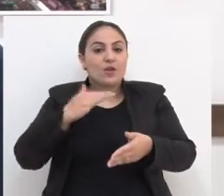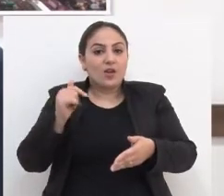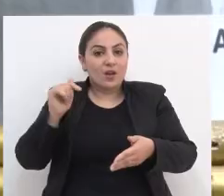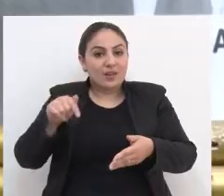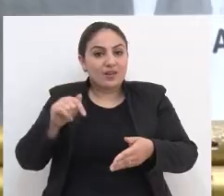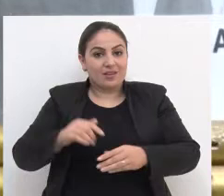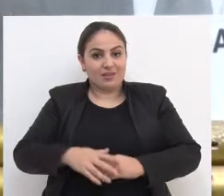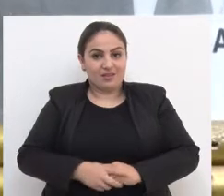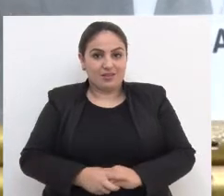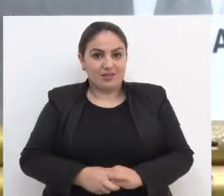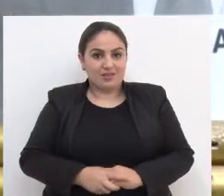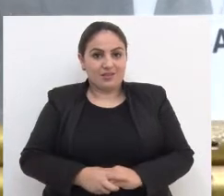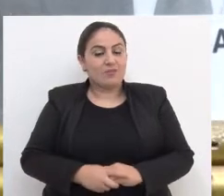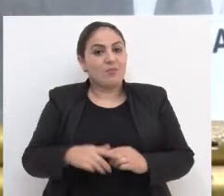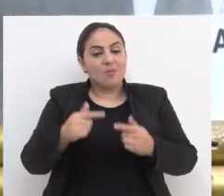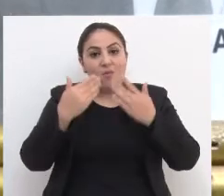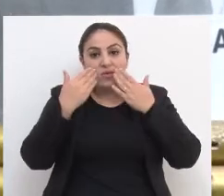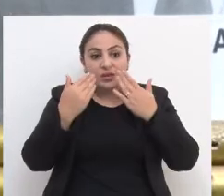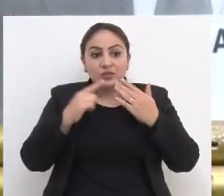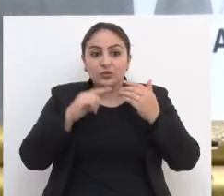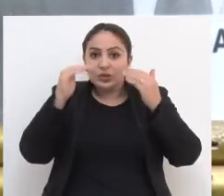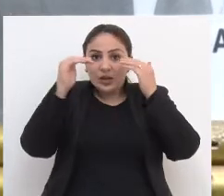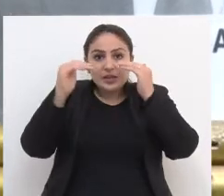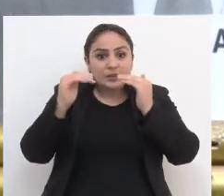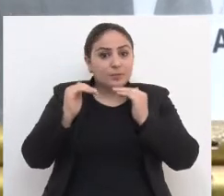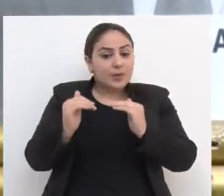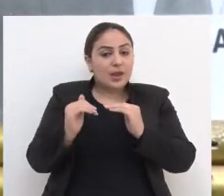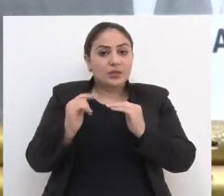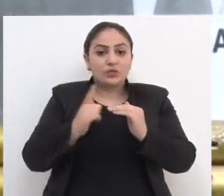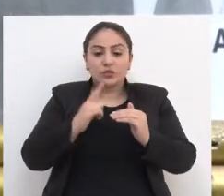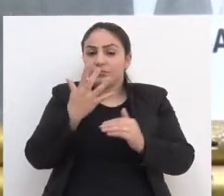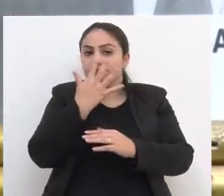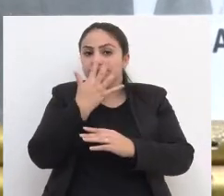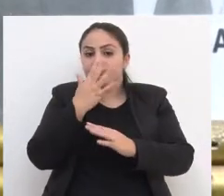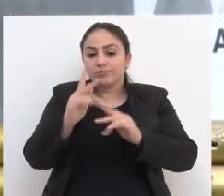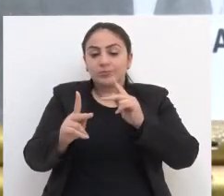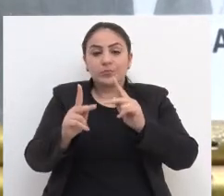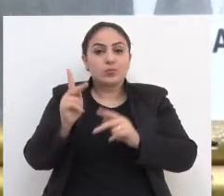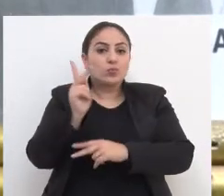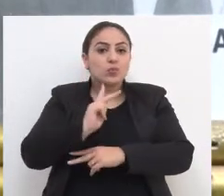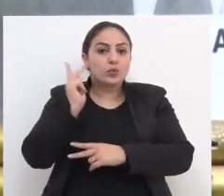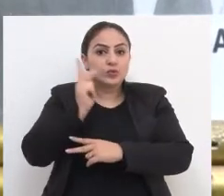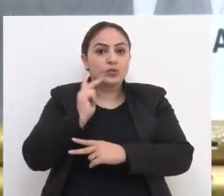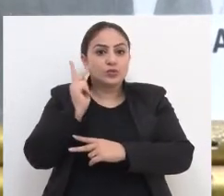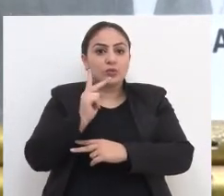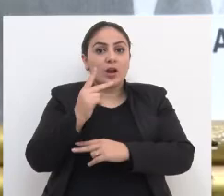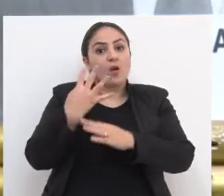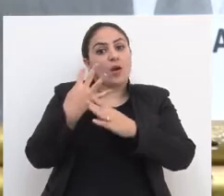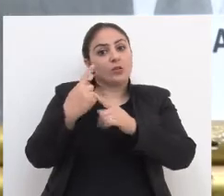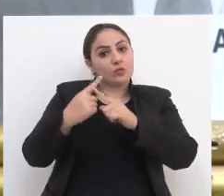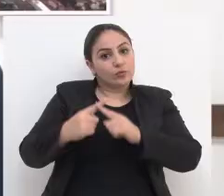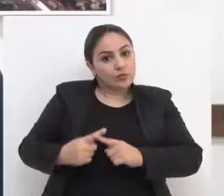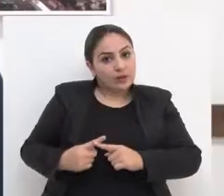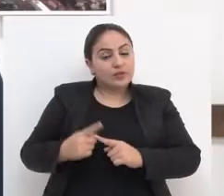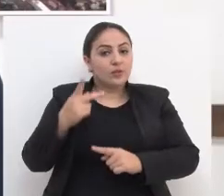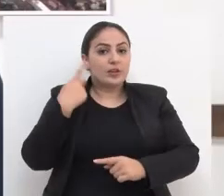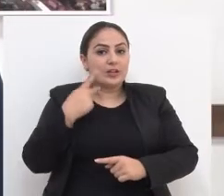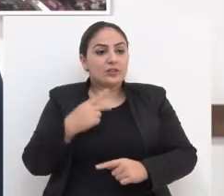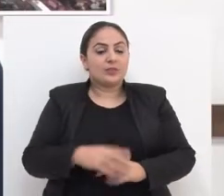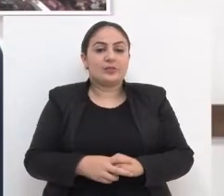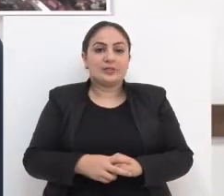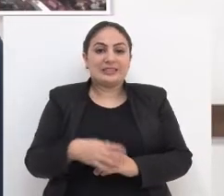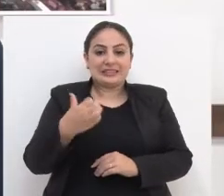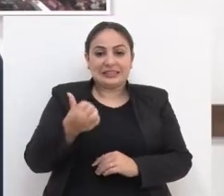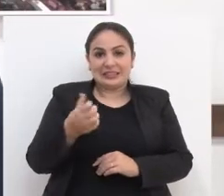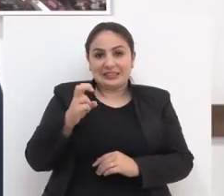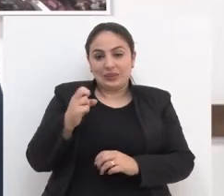né? Mostrando que ele tinha muito respeito, que ele tinha uma admiração pela política, né? 4 vezes vereador, 65